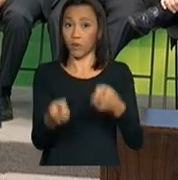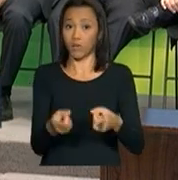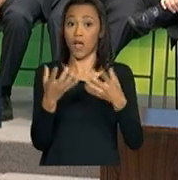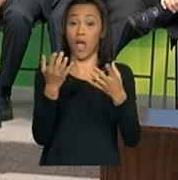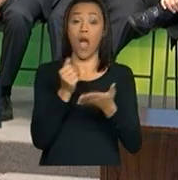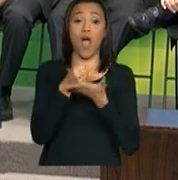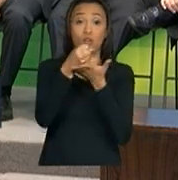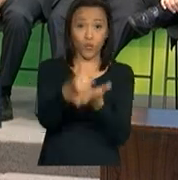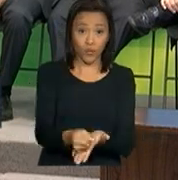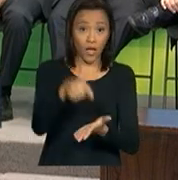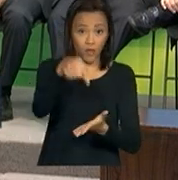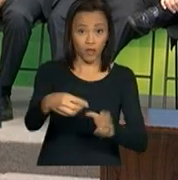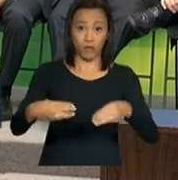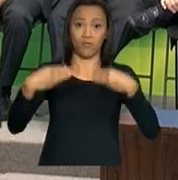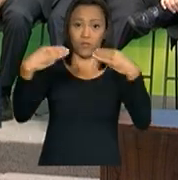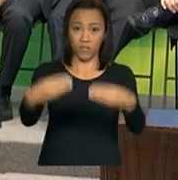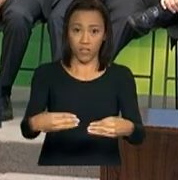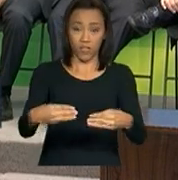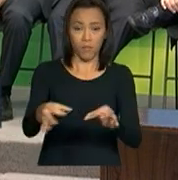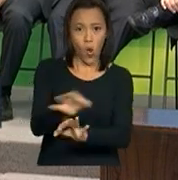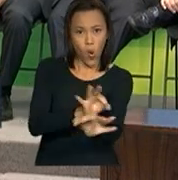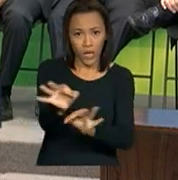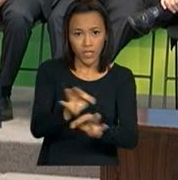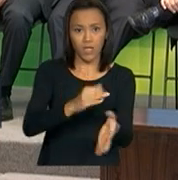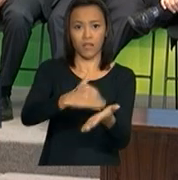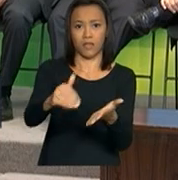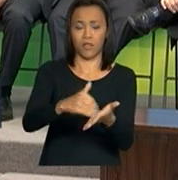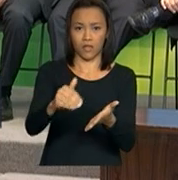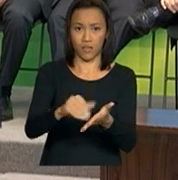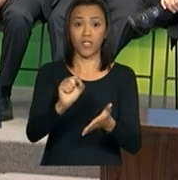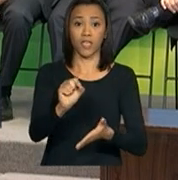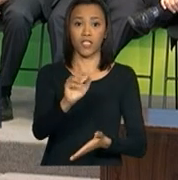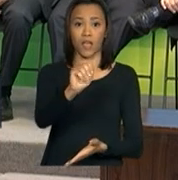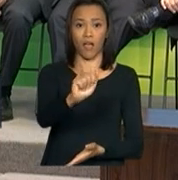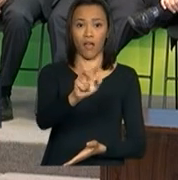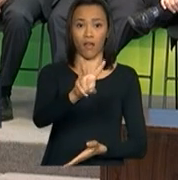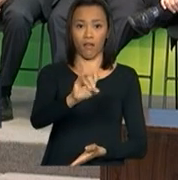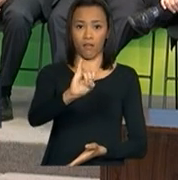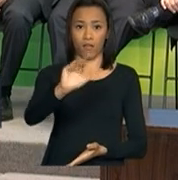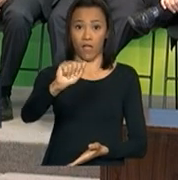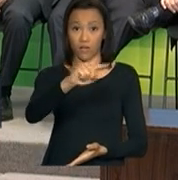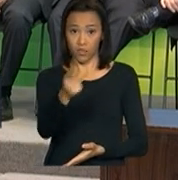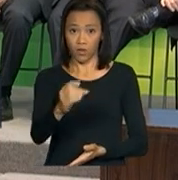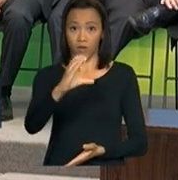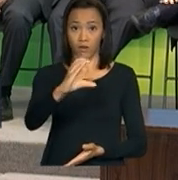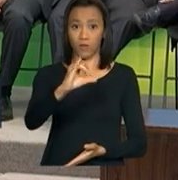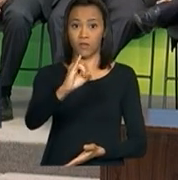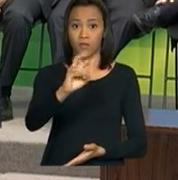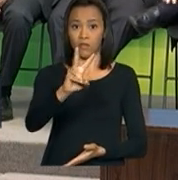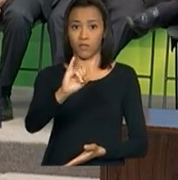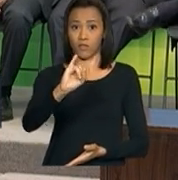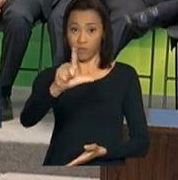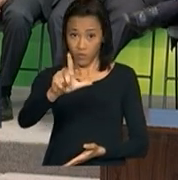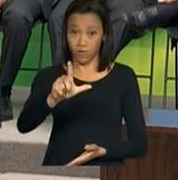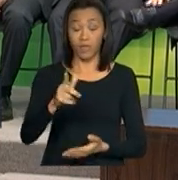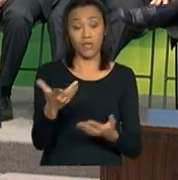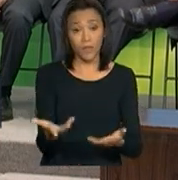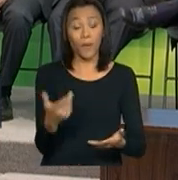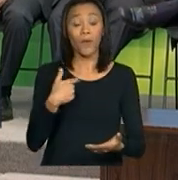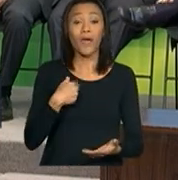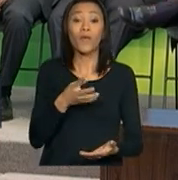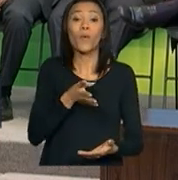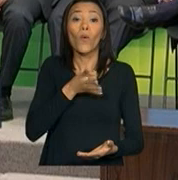nos ajudar a estruturar a secretaria de Aviação Civil e eu quero aqui reconhecer de